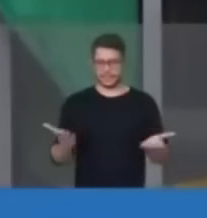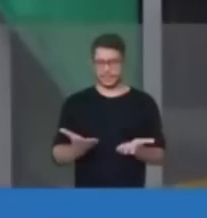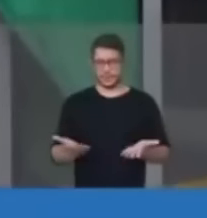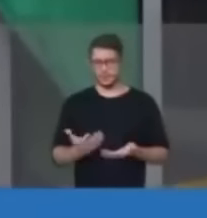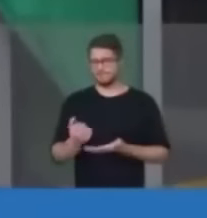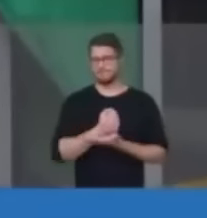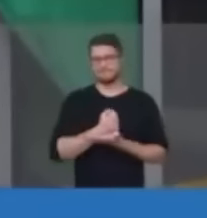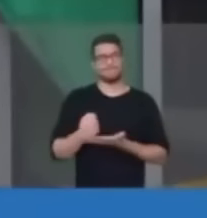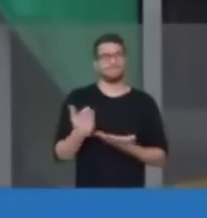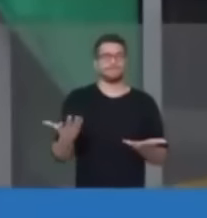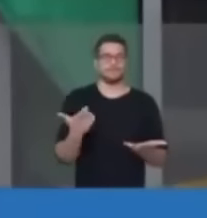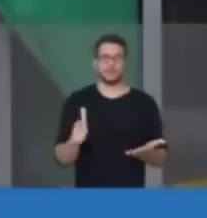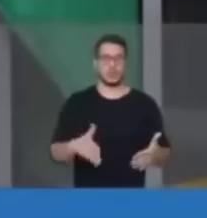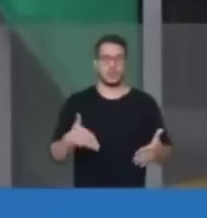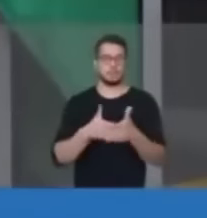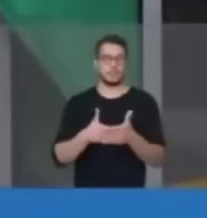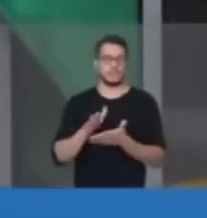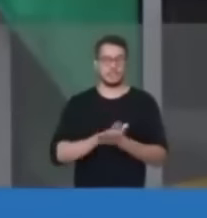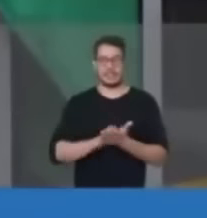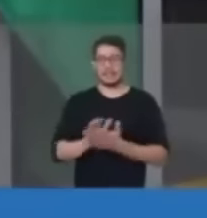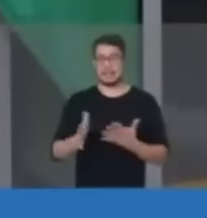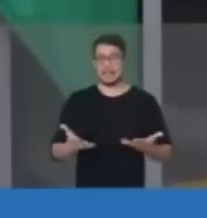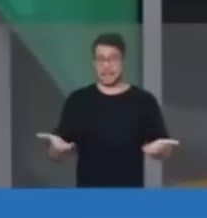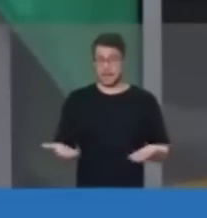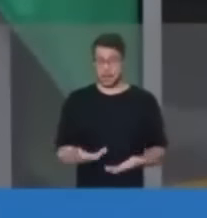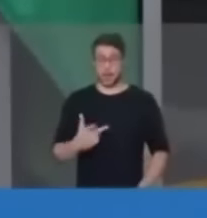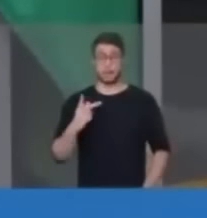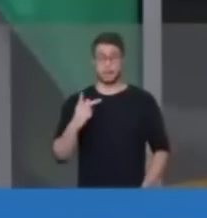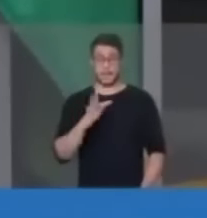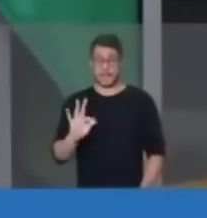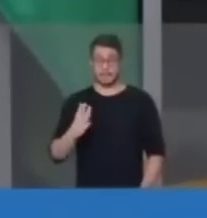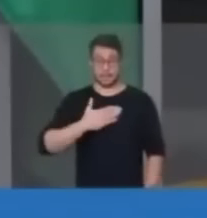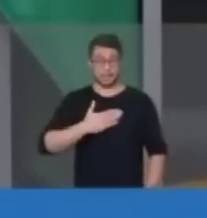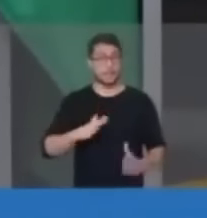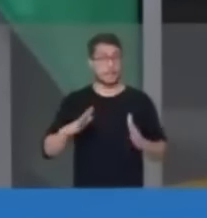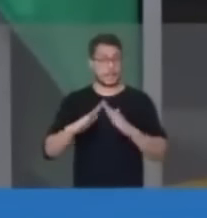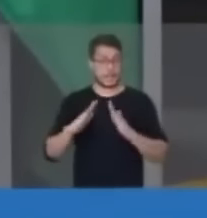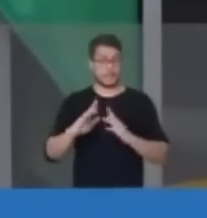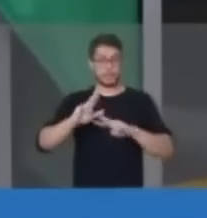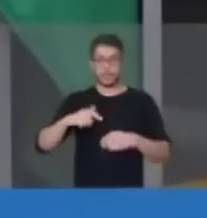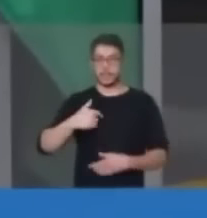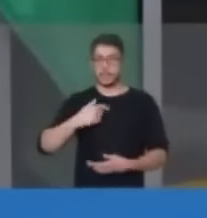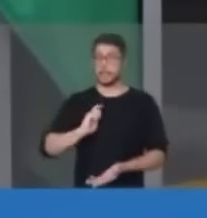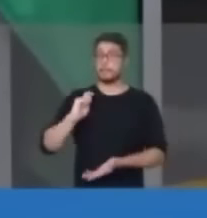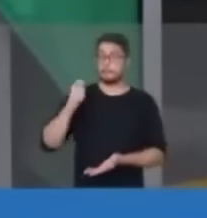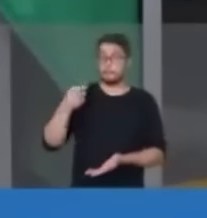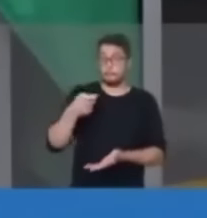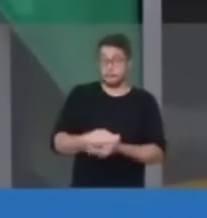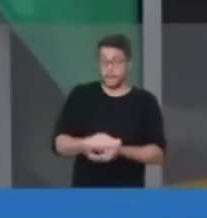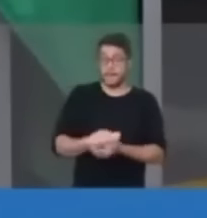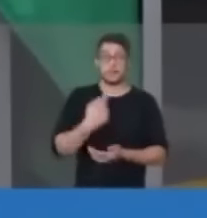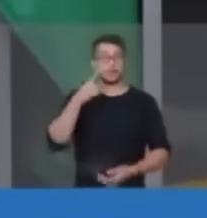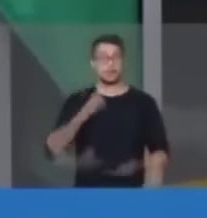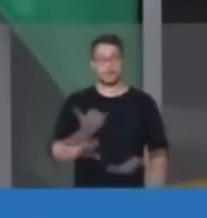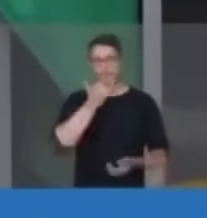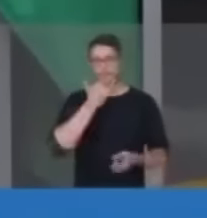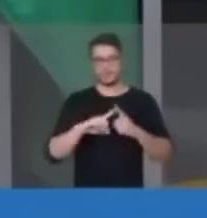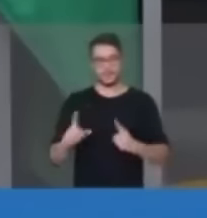possíveis todos agora Polícia Federal na minha casa porque eu financiei o 8 de janeiro antes de ser Deputado com ca